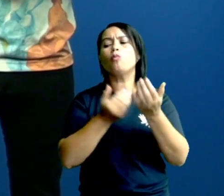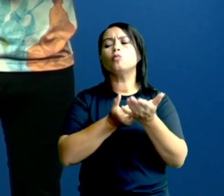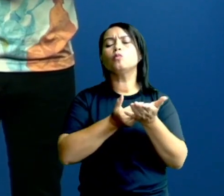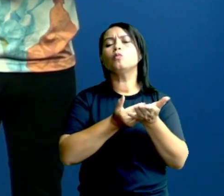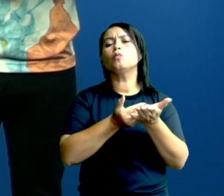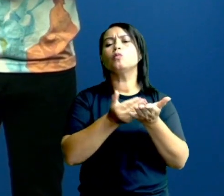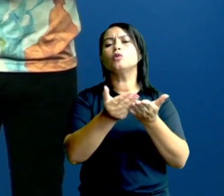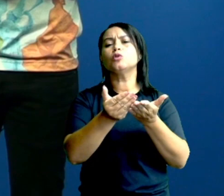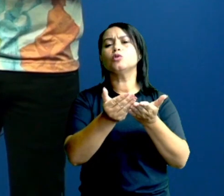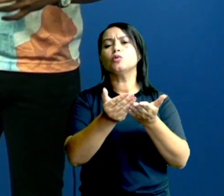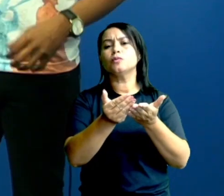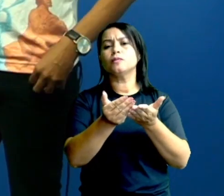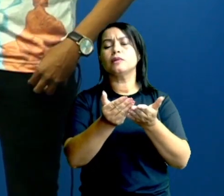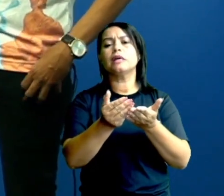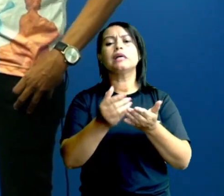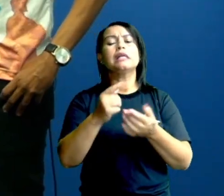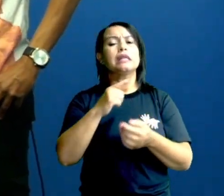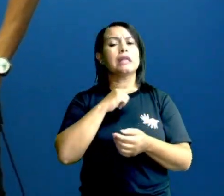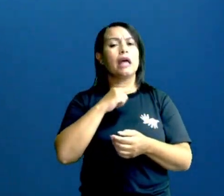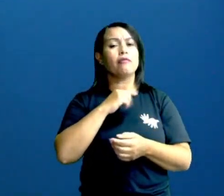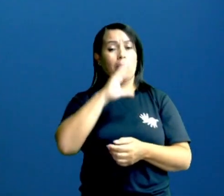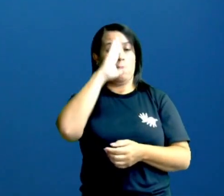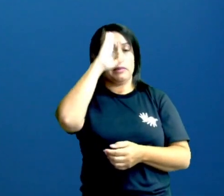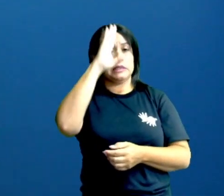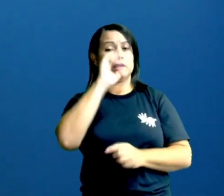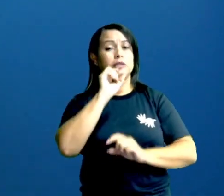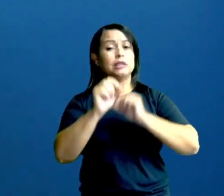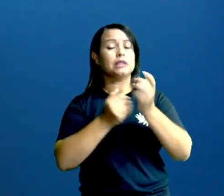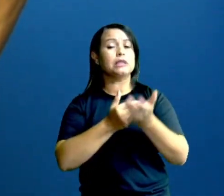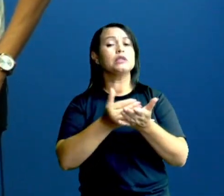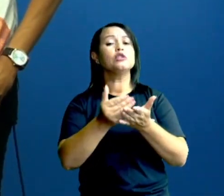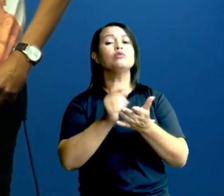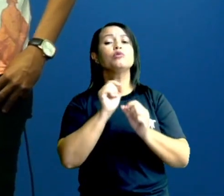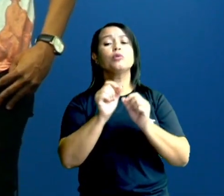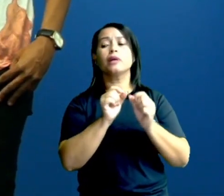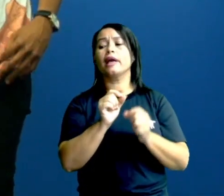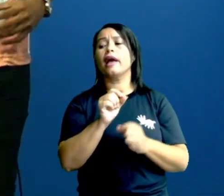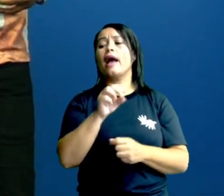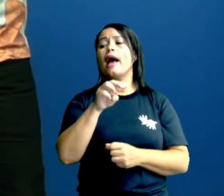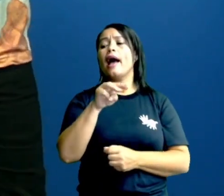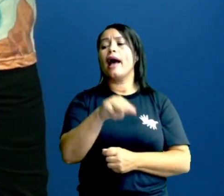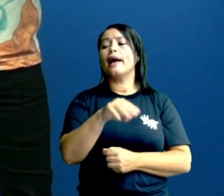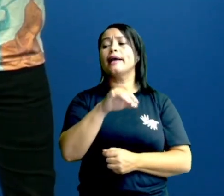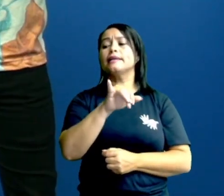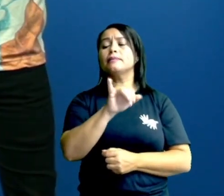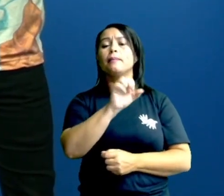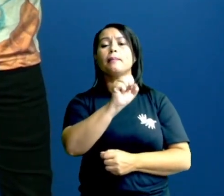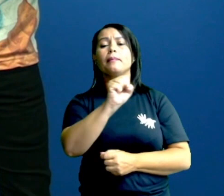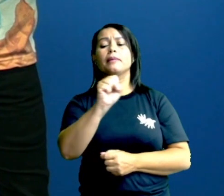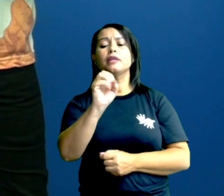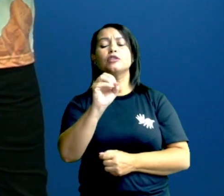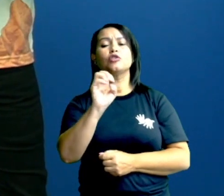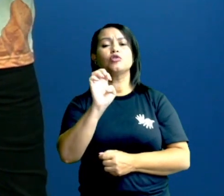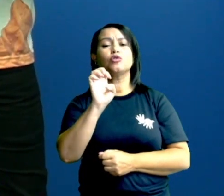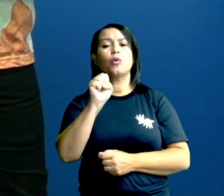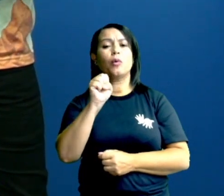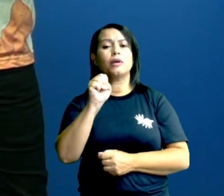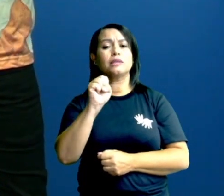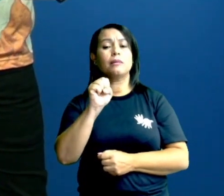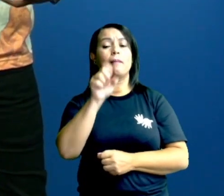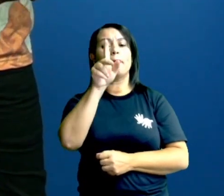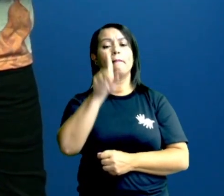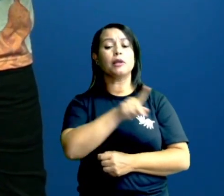processo de povoamento da Região Norte a princípio a gente tem que entender o processo das Missões realizadas pelos padres jesuítas